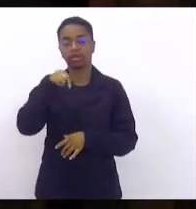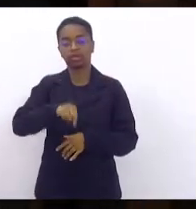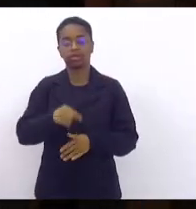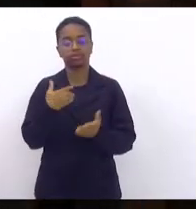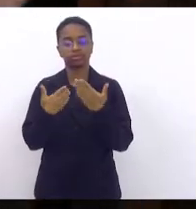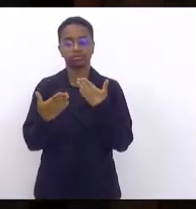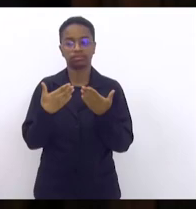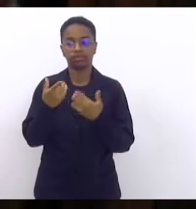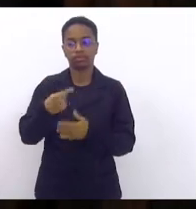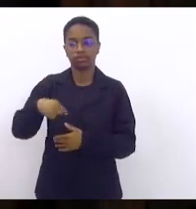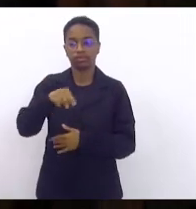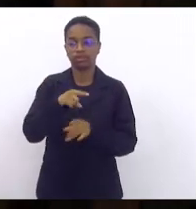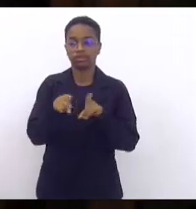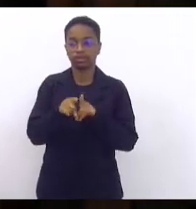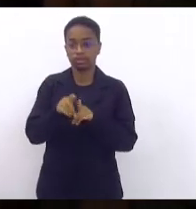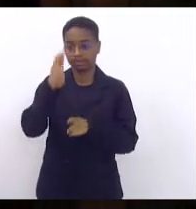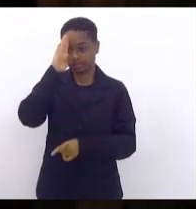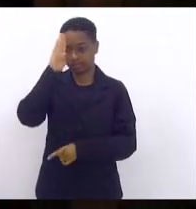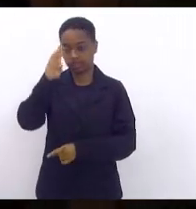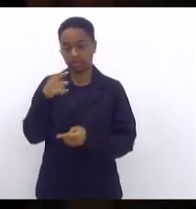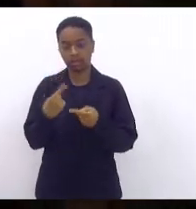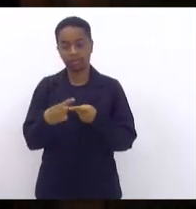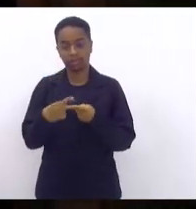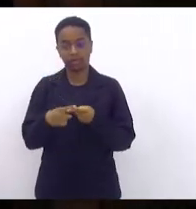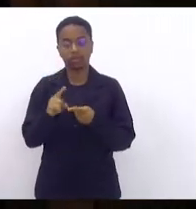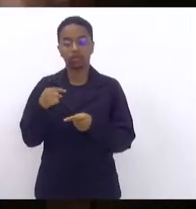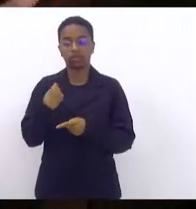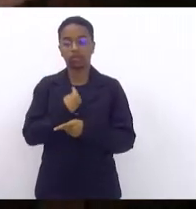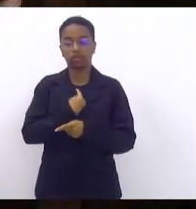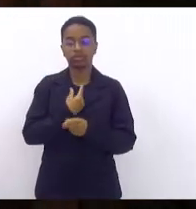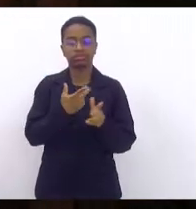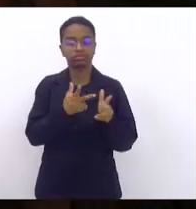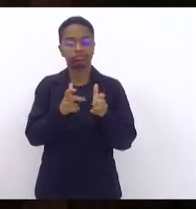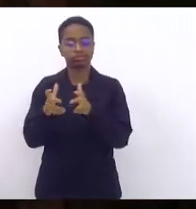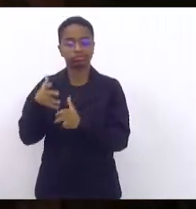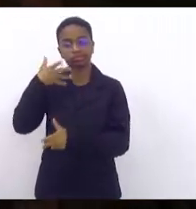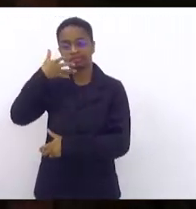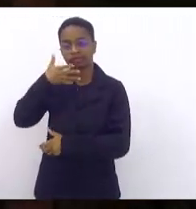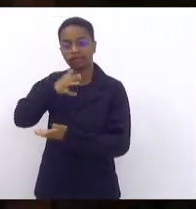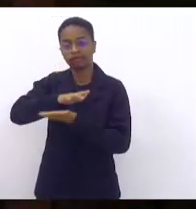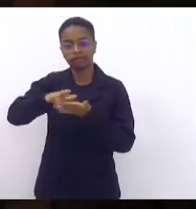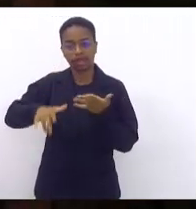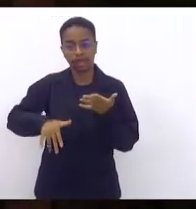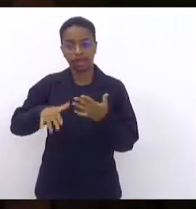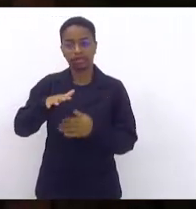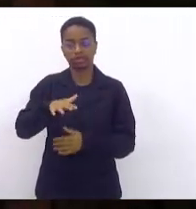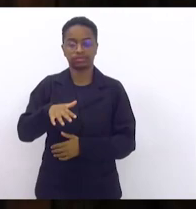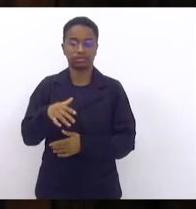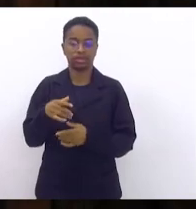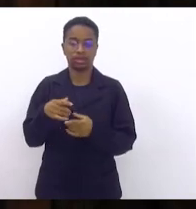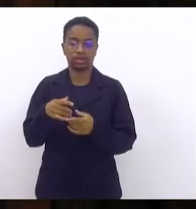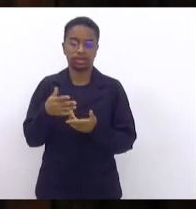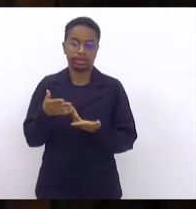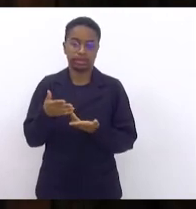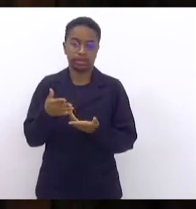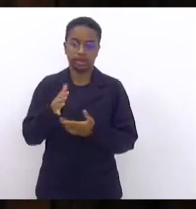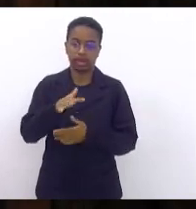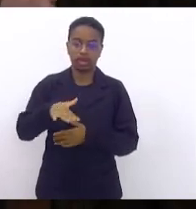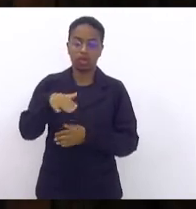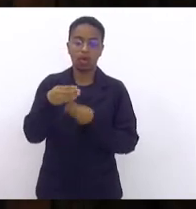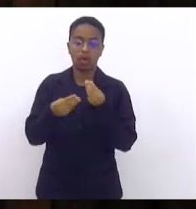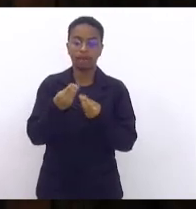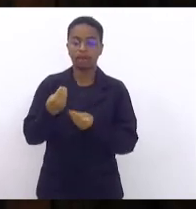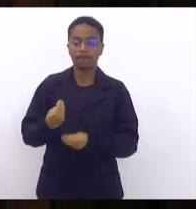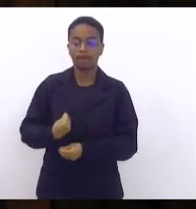com vocês sobretudo porque a gente ouviu aqui várias falas né no sentido de toda a vida útil